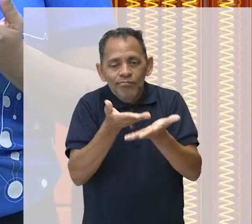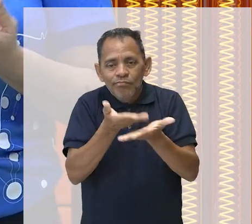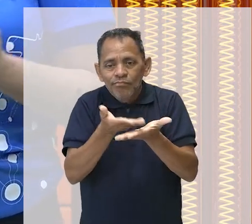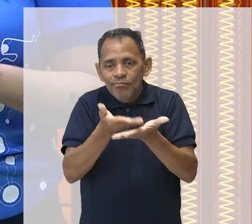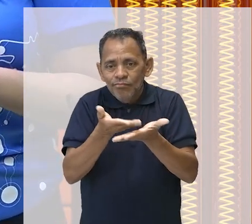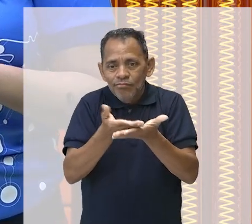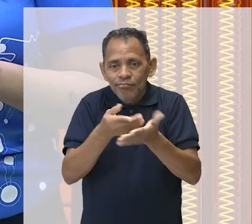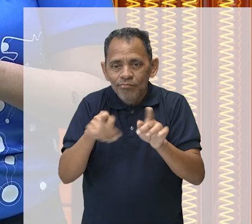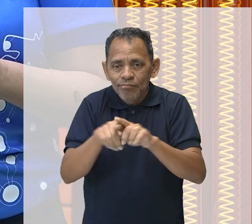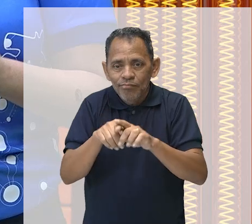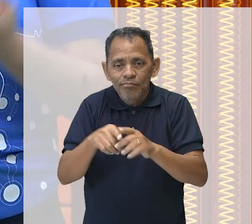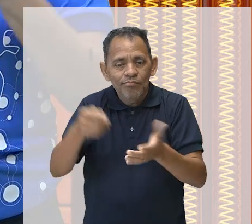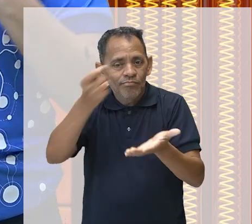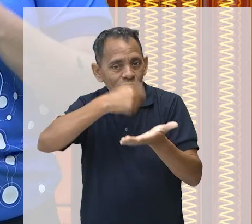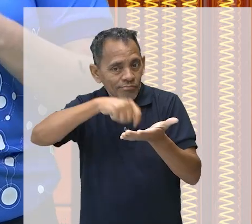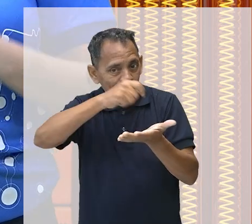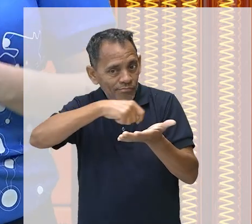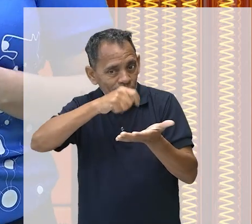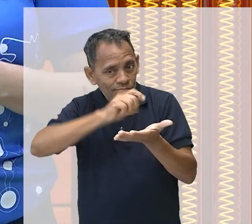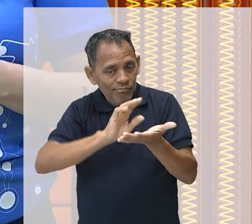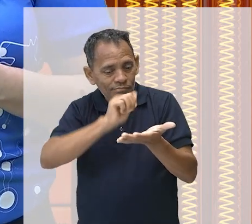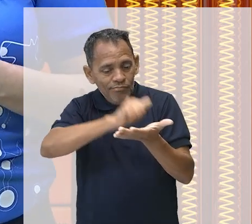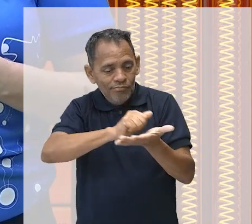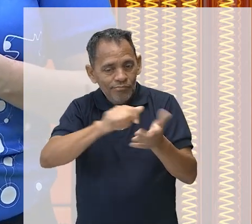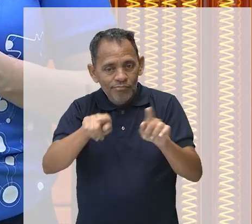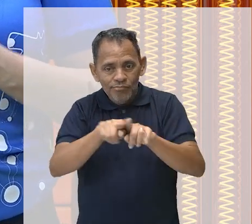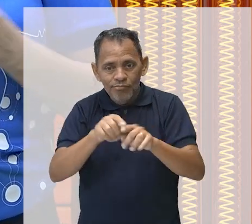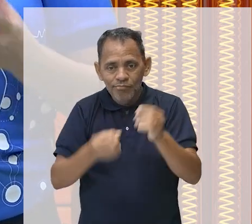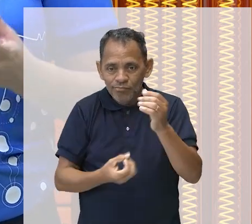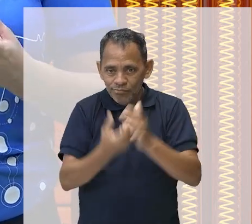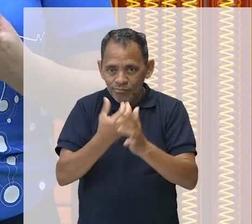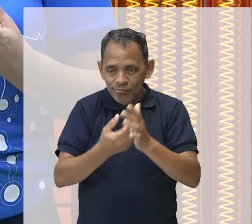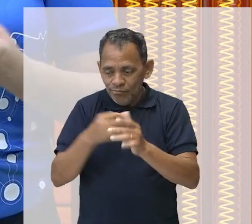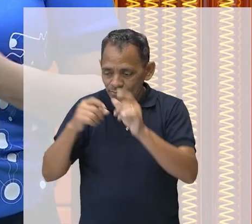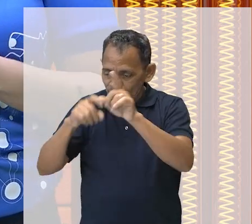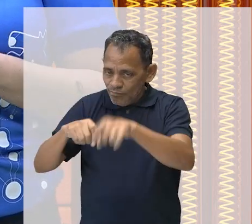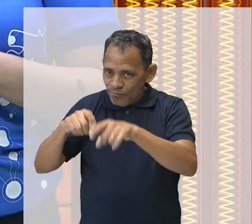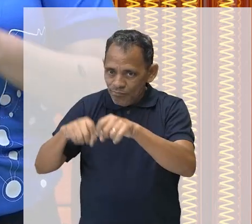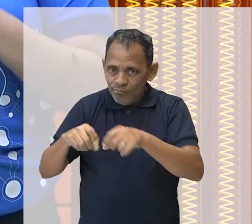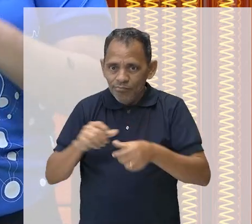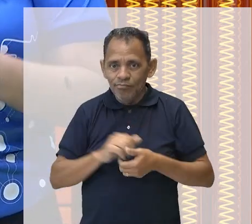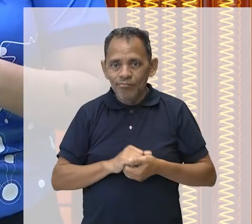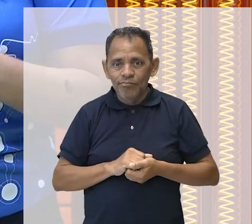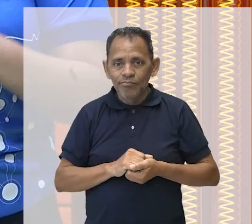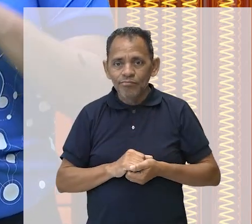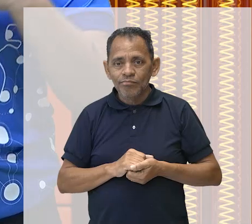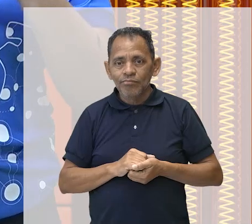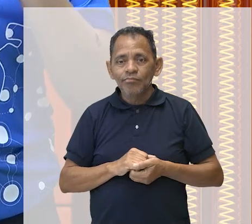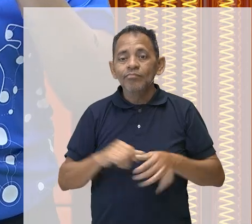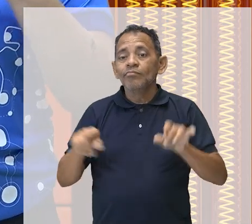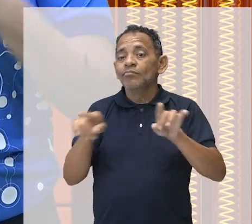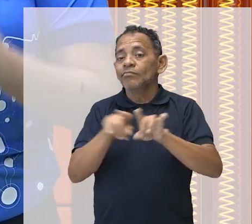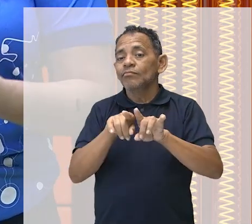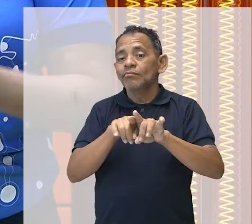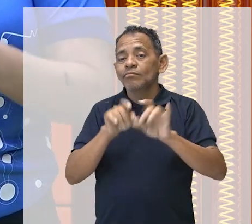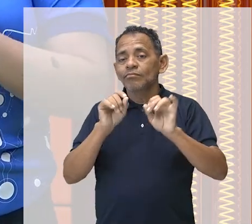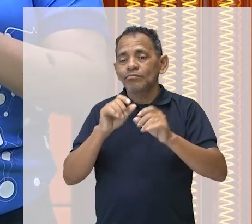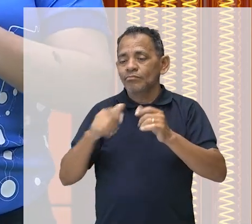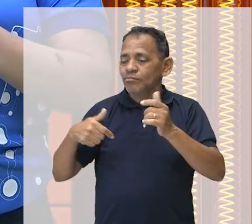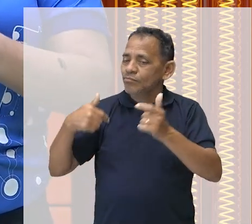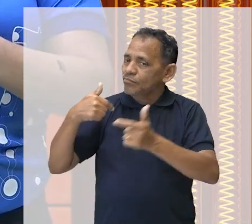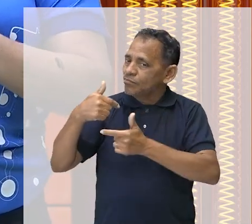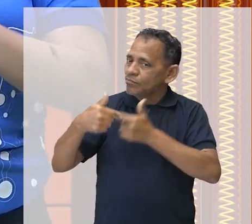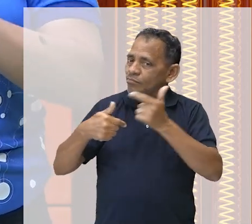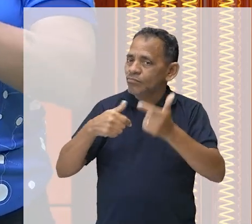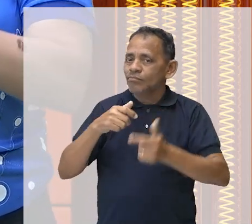À transcrição em manuscrito e também à produção agrícola. Tá? Além disso, o trabalho que